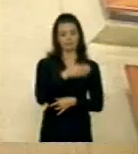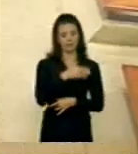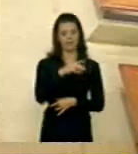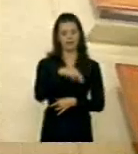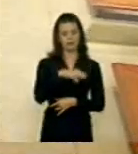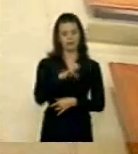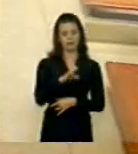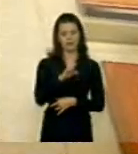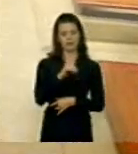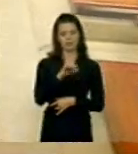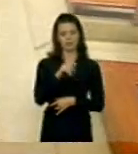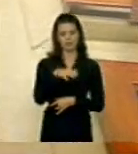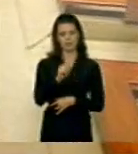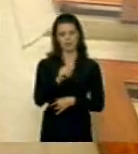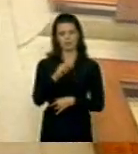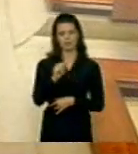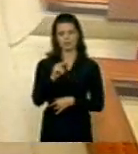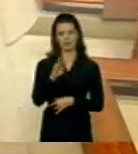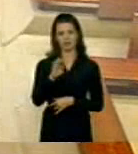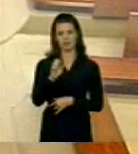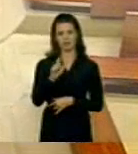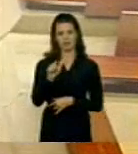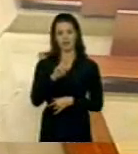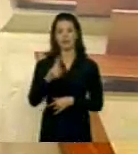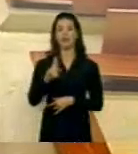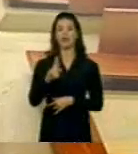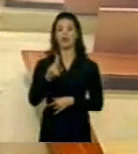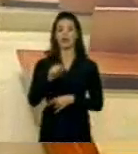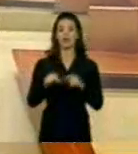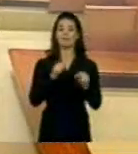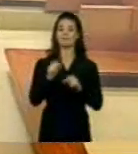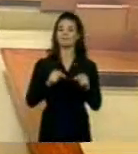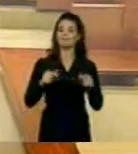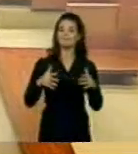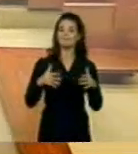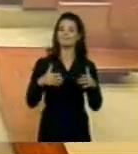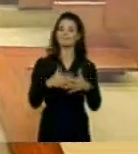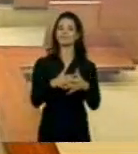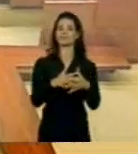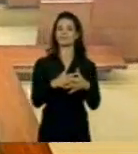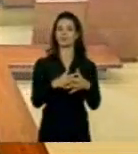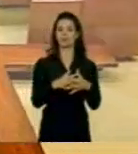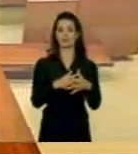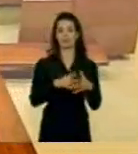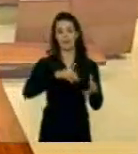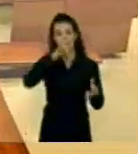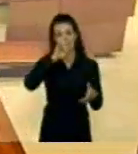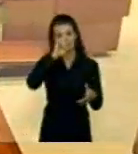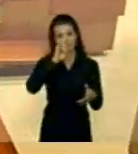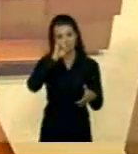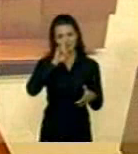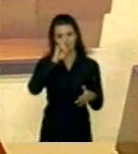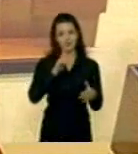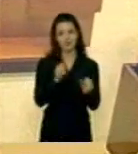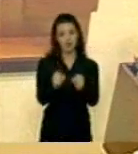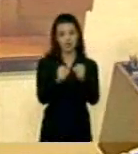destacou o ministro Teori Zavascki, tem por finalidade impedir que se concretize o risco de uso de poder